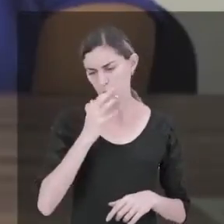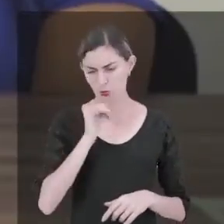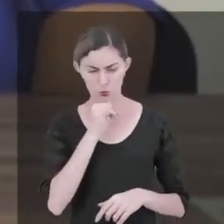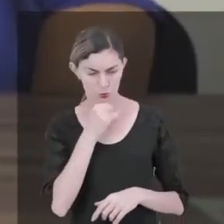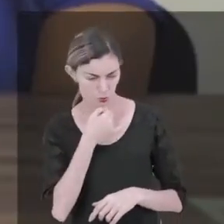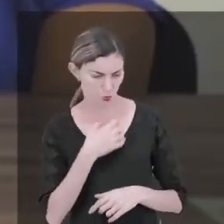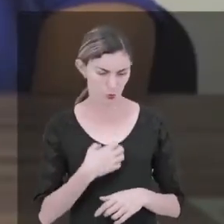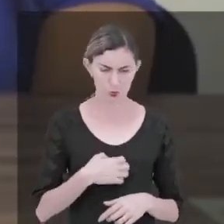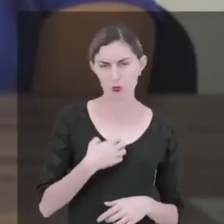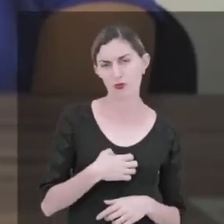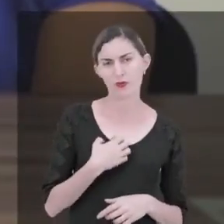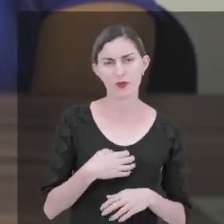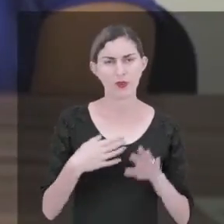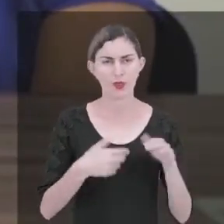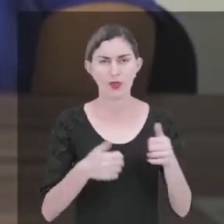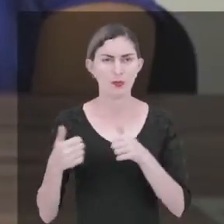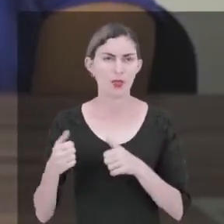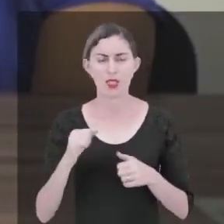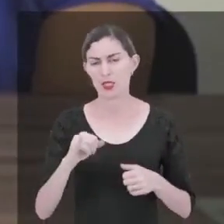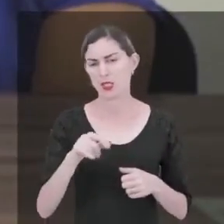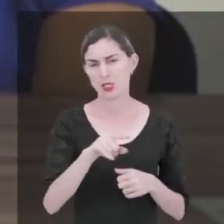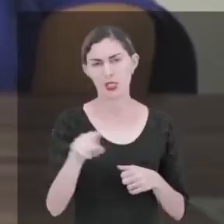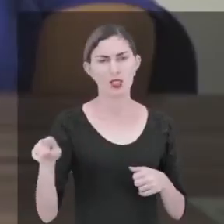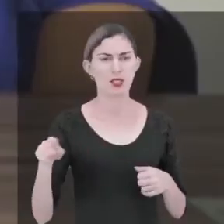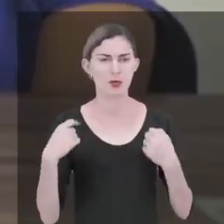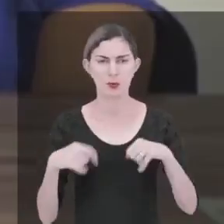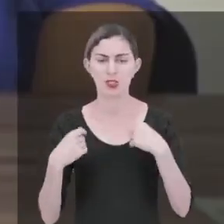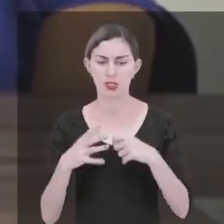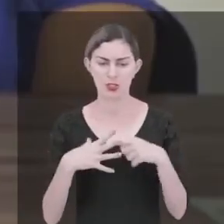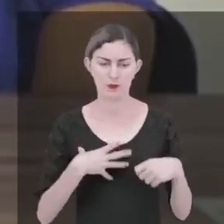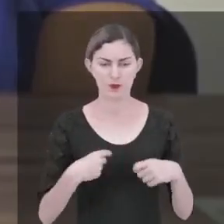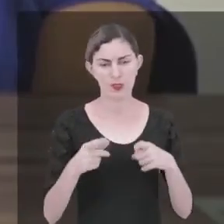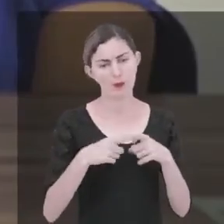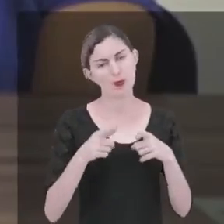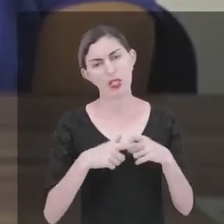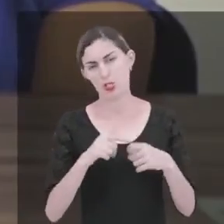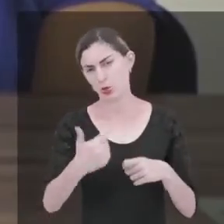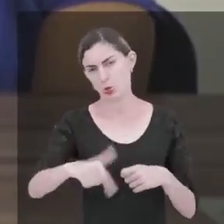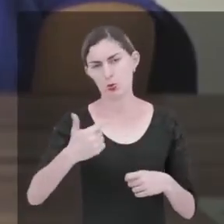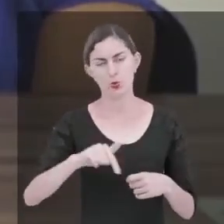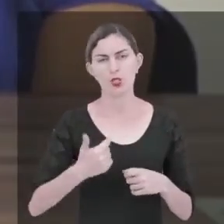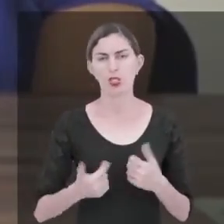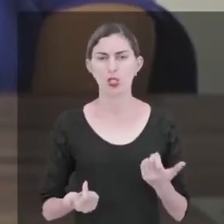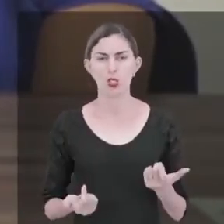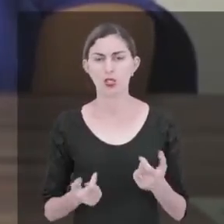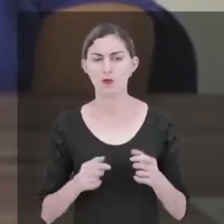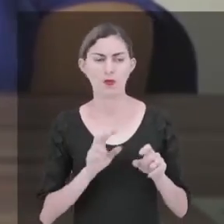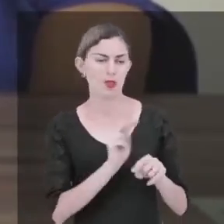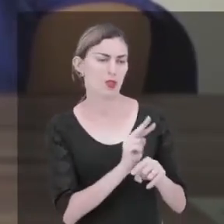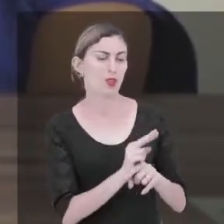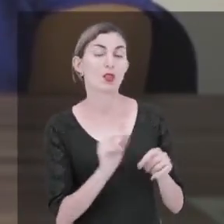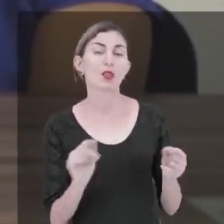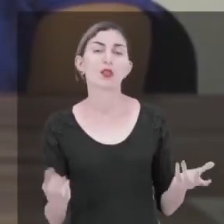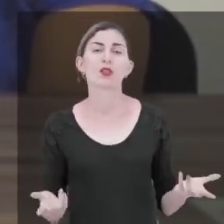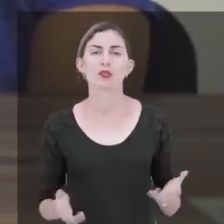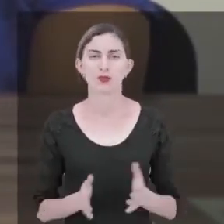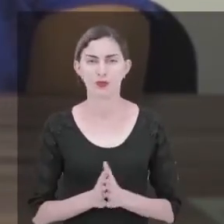mal-humorado, nenhum funcionário trabalha bem se ele precisa levar um filho ao médico e ele não tem a quem recorrer. Nossa,